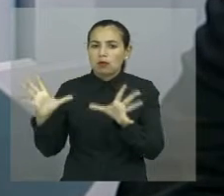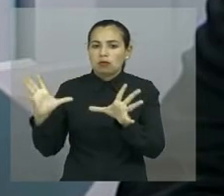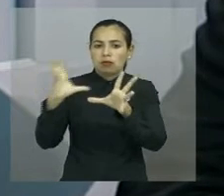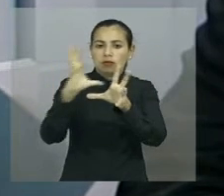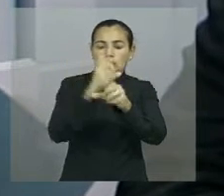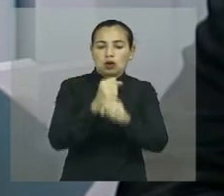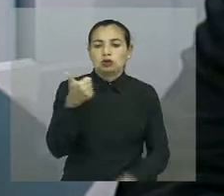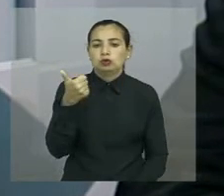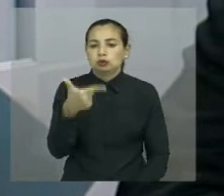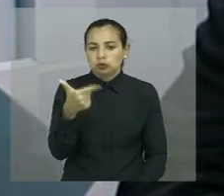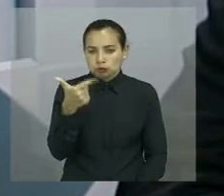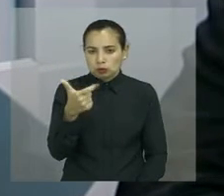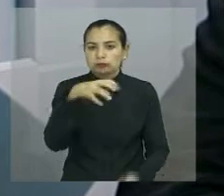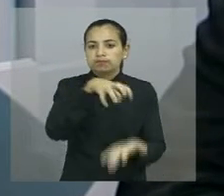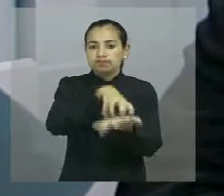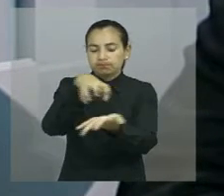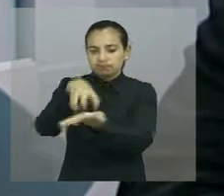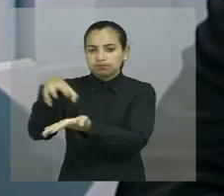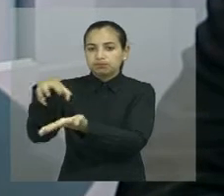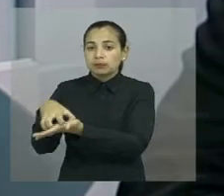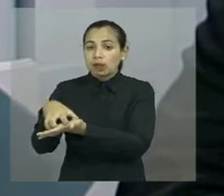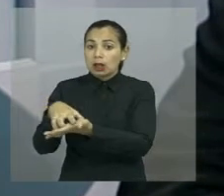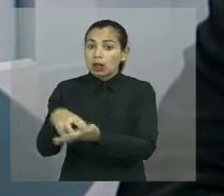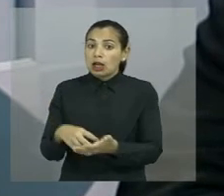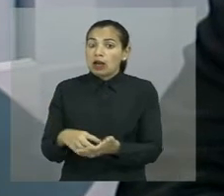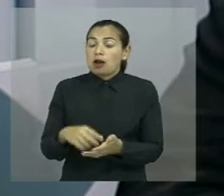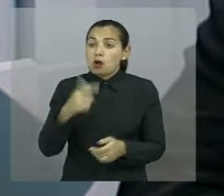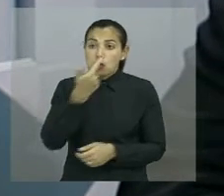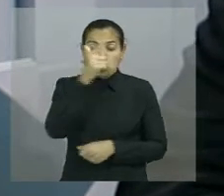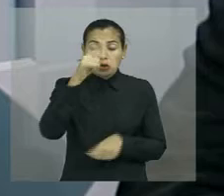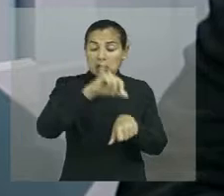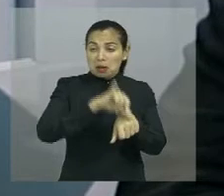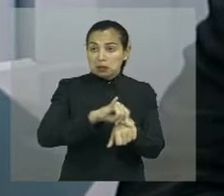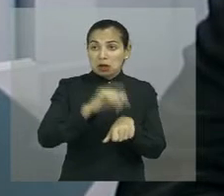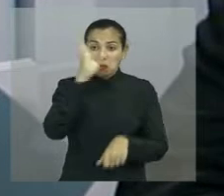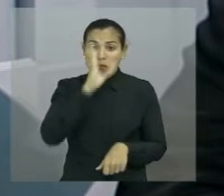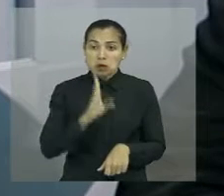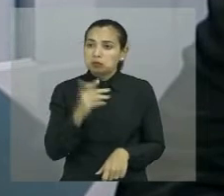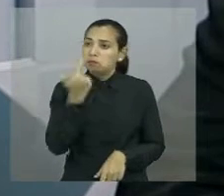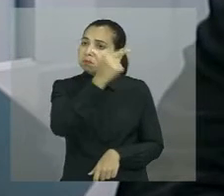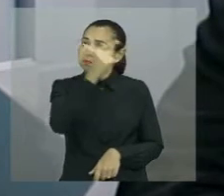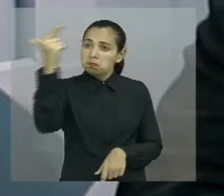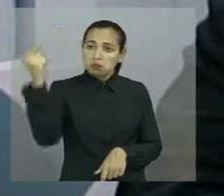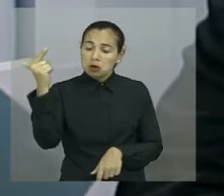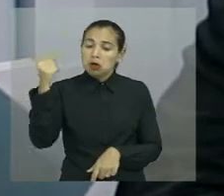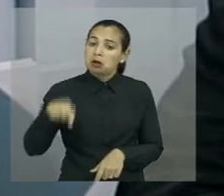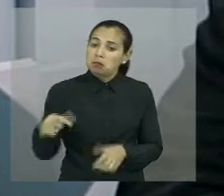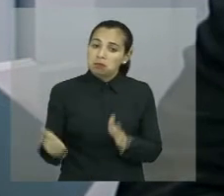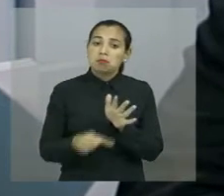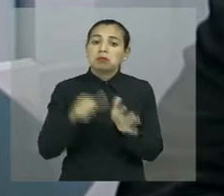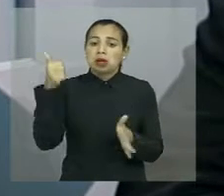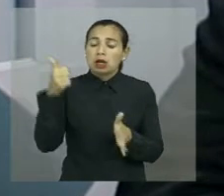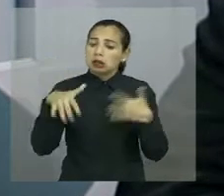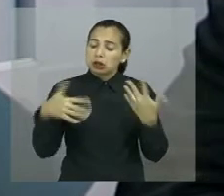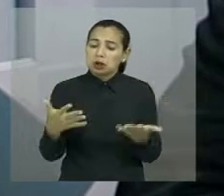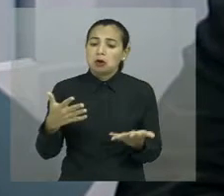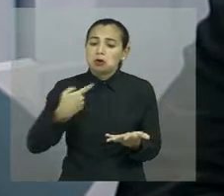centros de educação infantil. Nenhuma outra capital do Brasil fez isso neste ano. Então, meio a toda essa crise, meio a